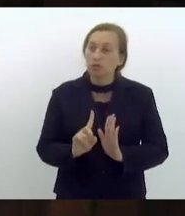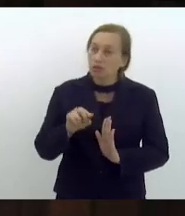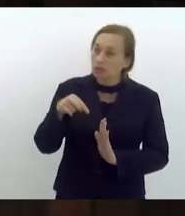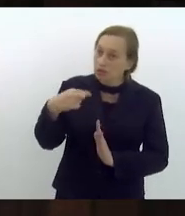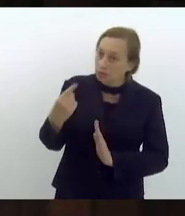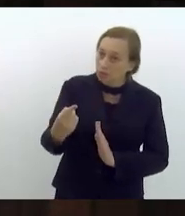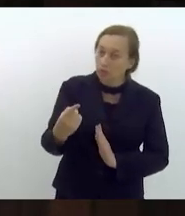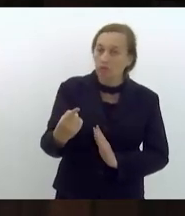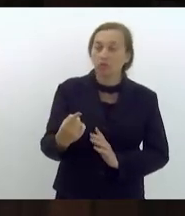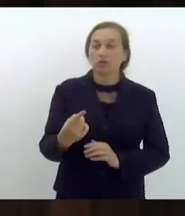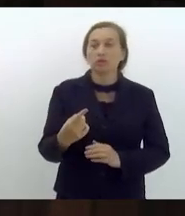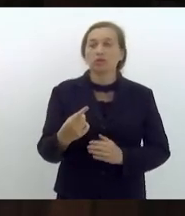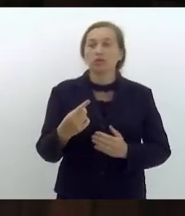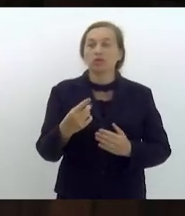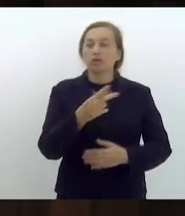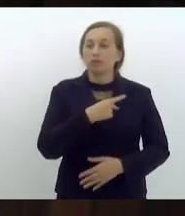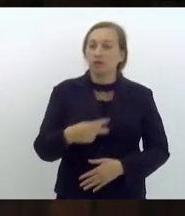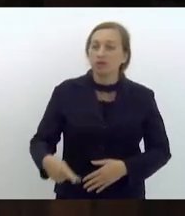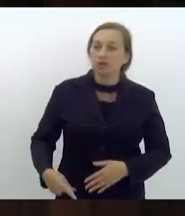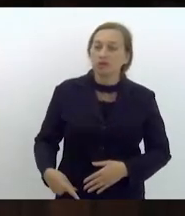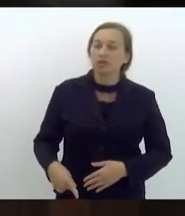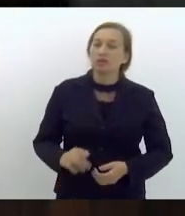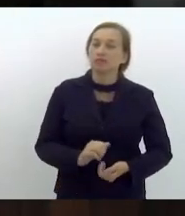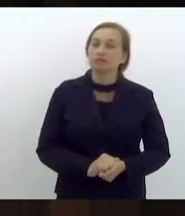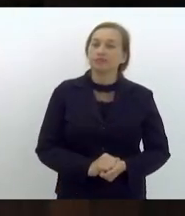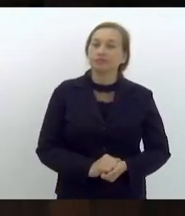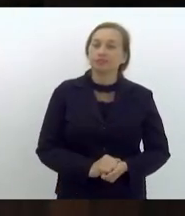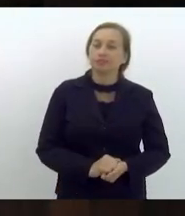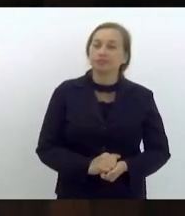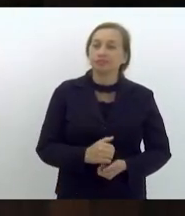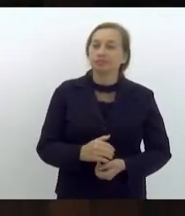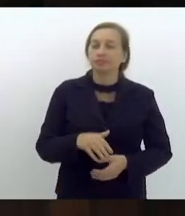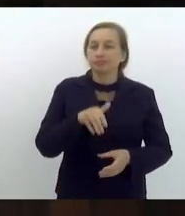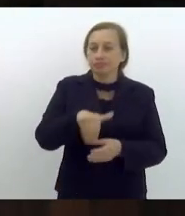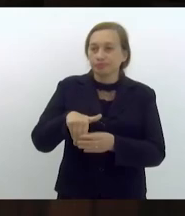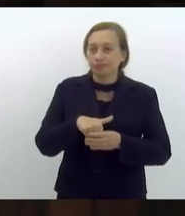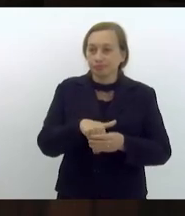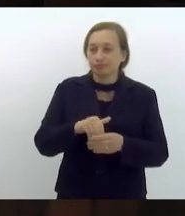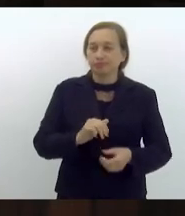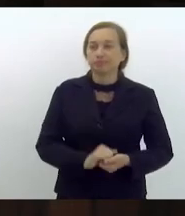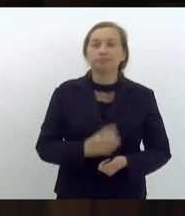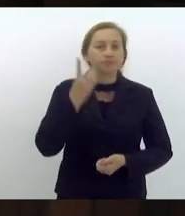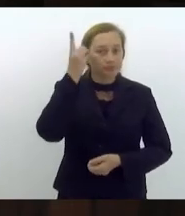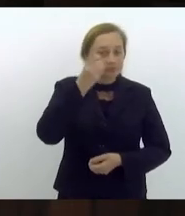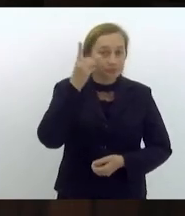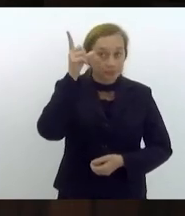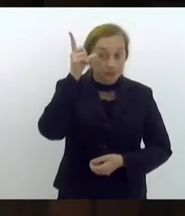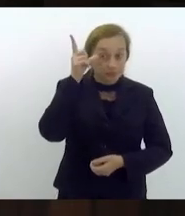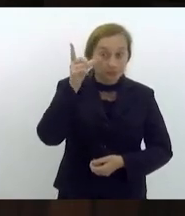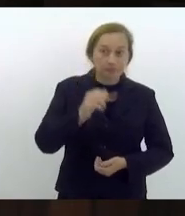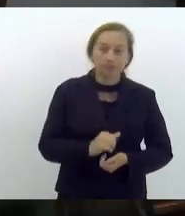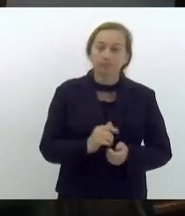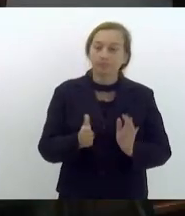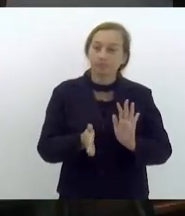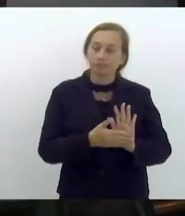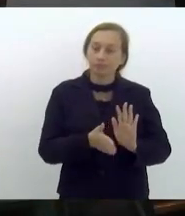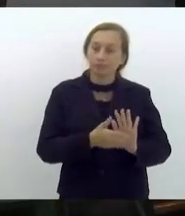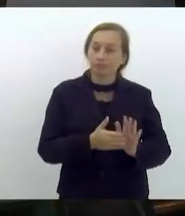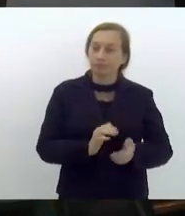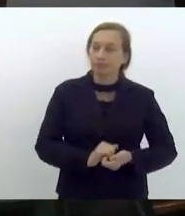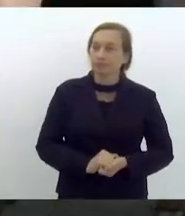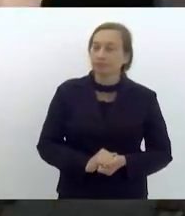em seguida a presidência vai encaminhar aqui a votação deputada Lucinha autora da proposta